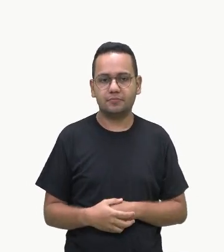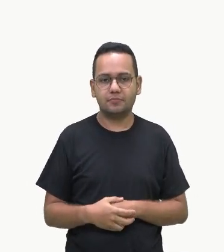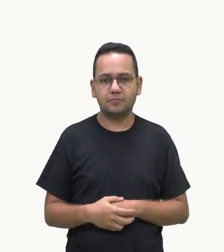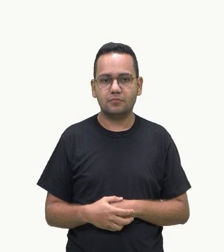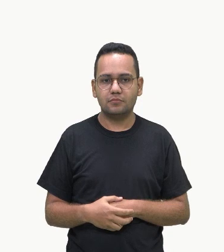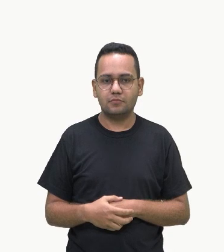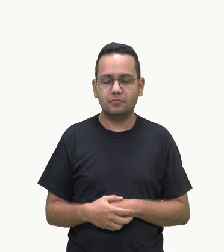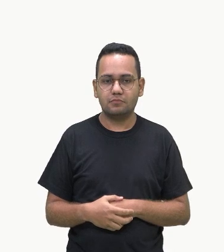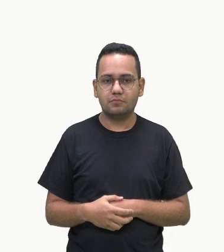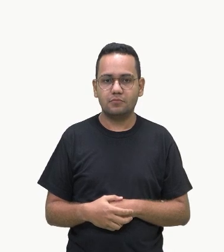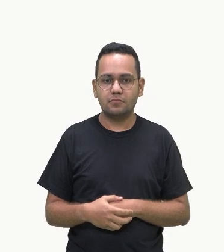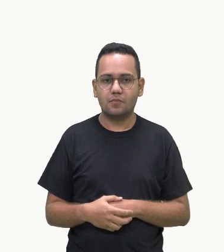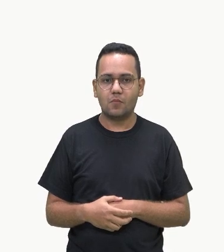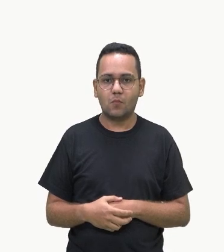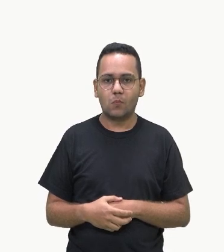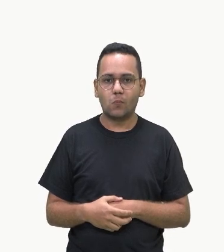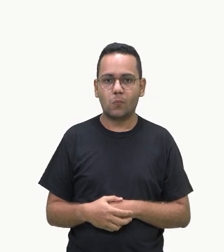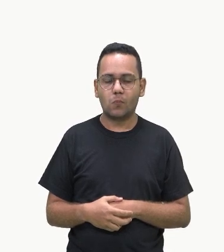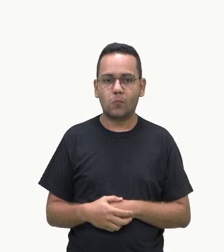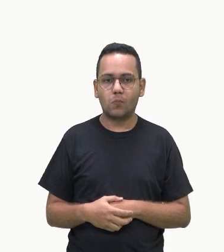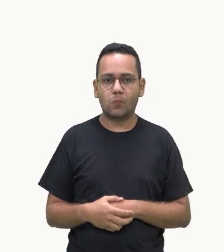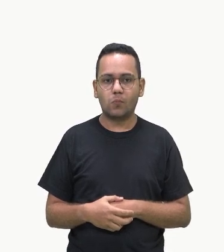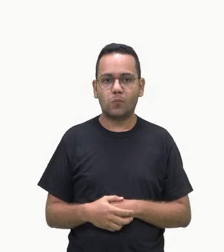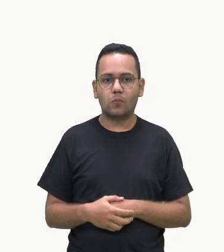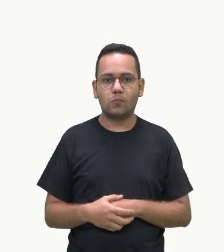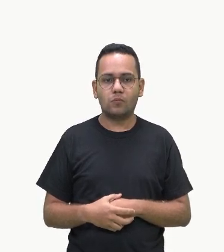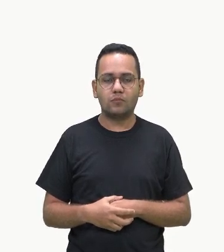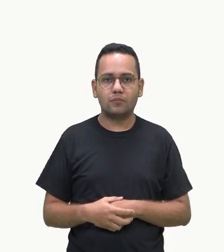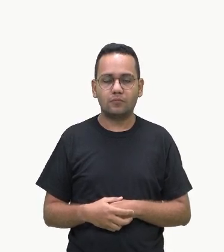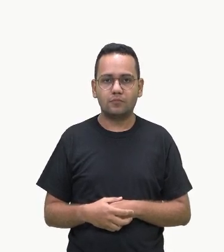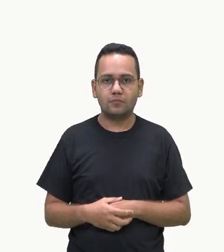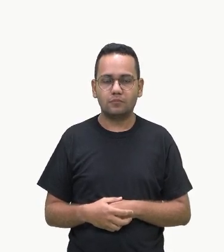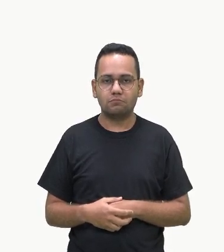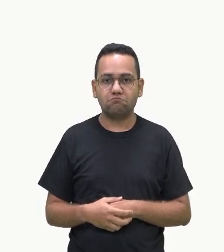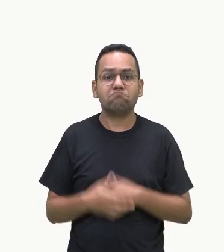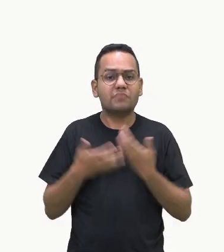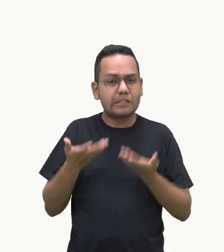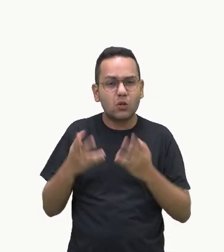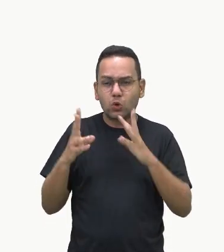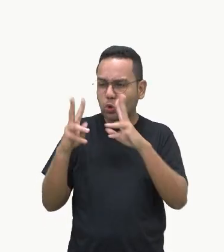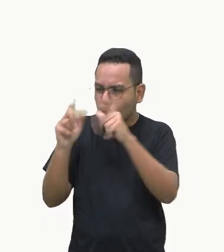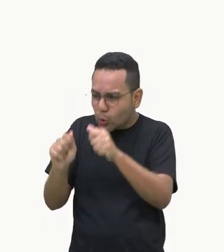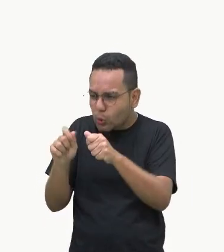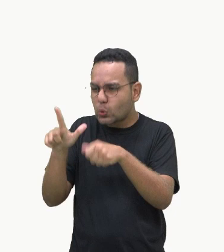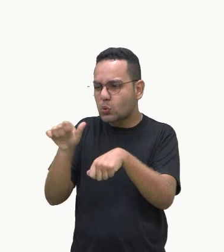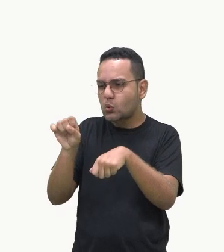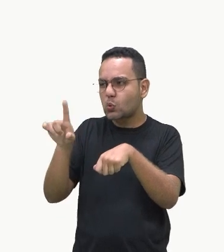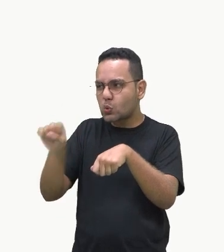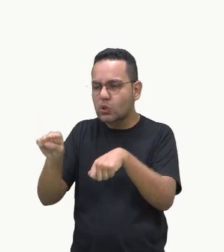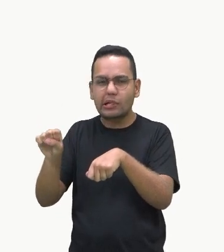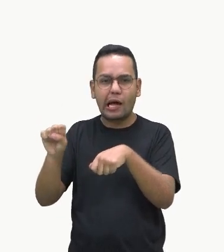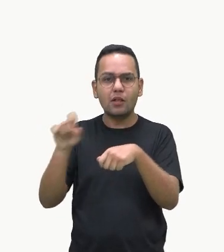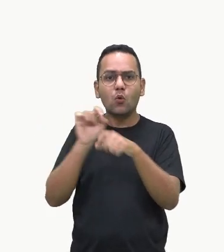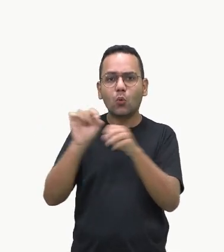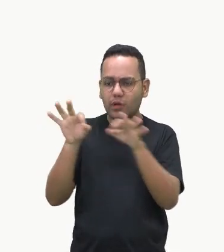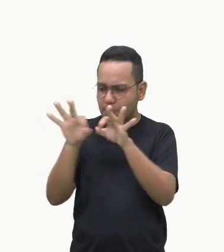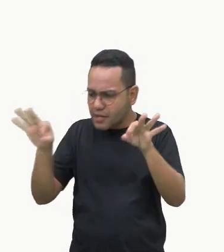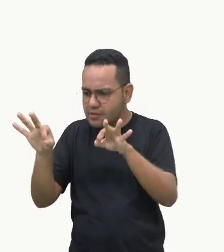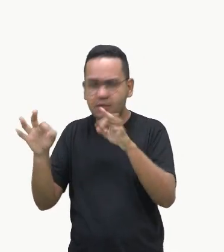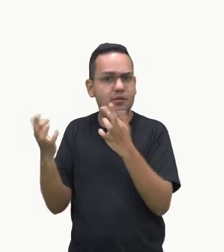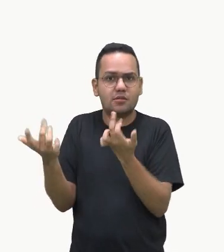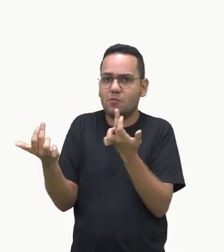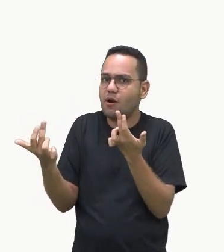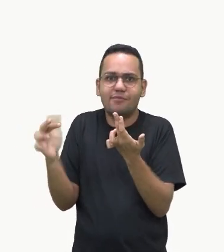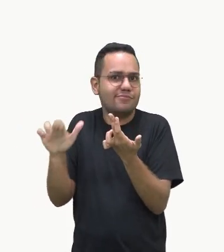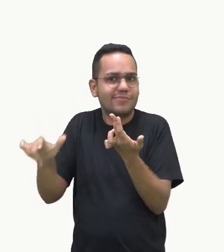polígonos que não possuem todos os lados ou ângulos com medidas iguais.